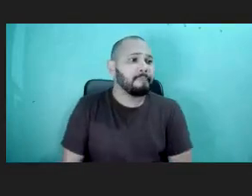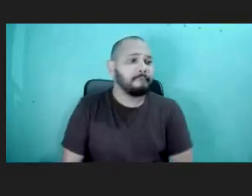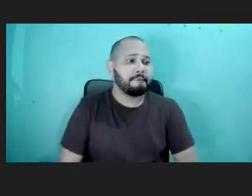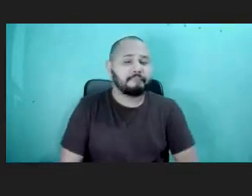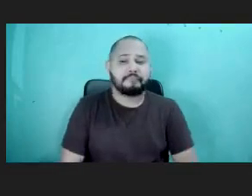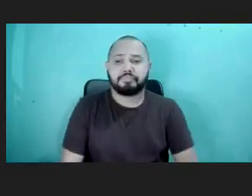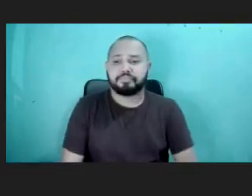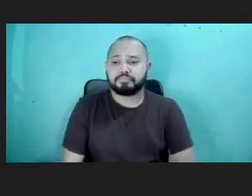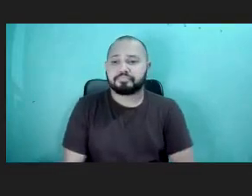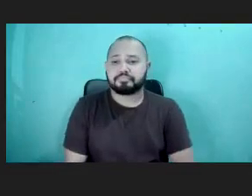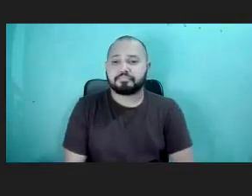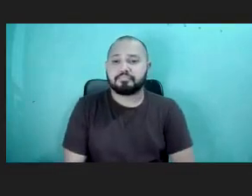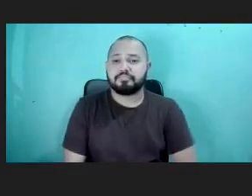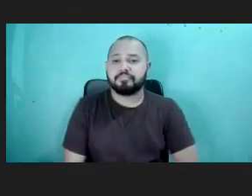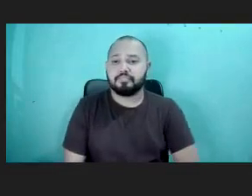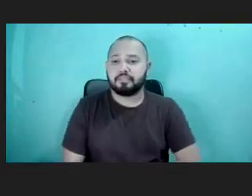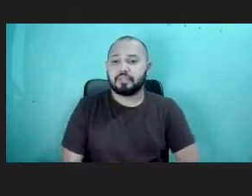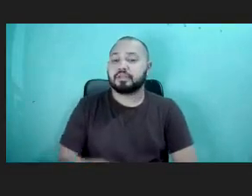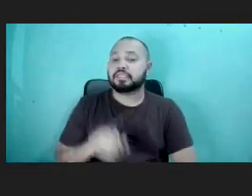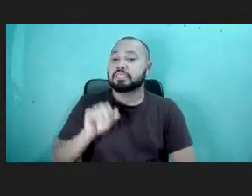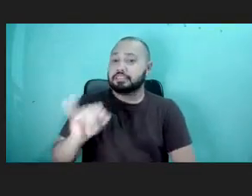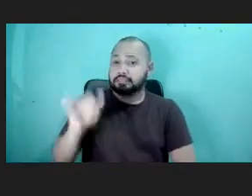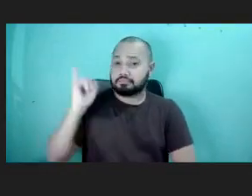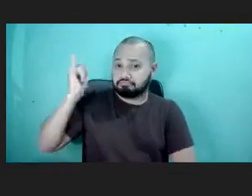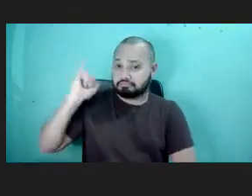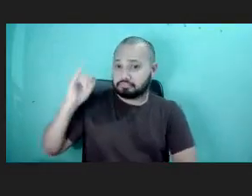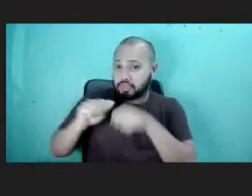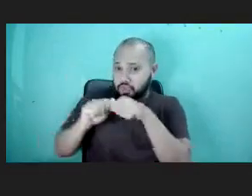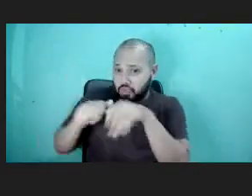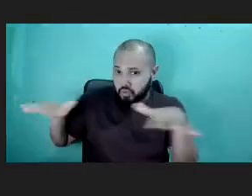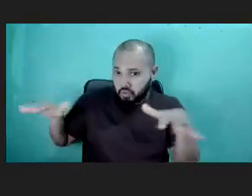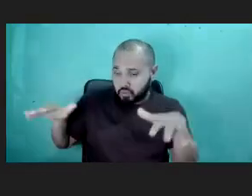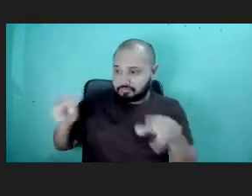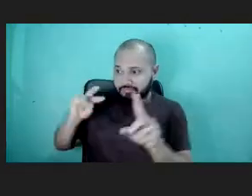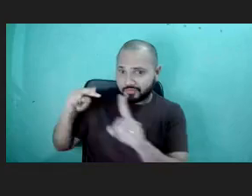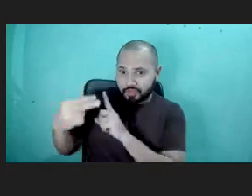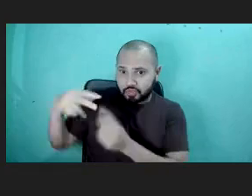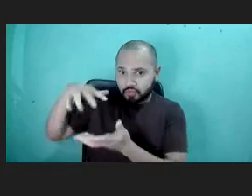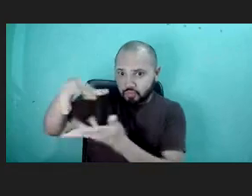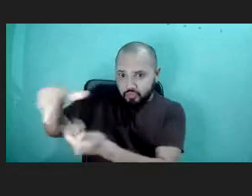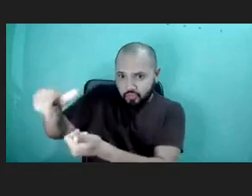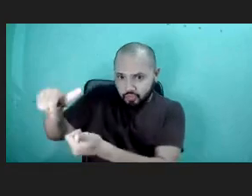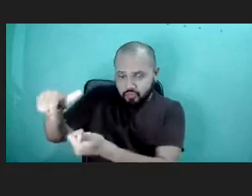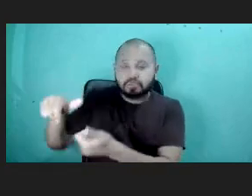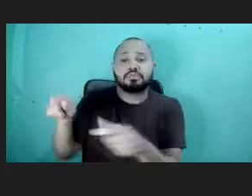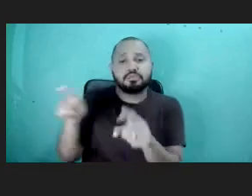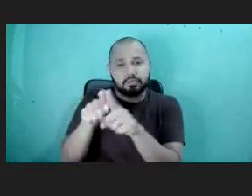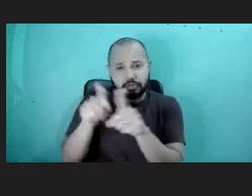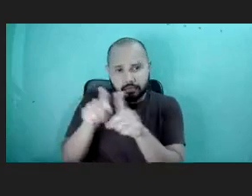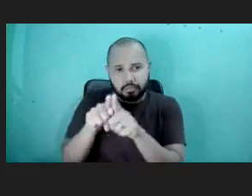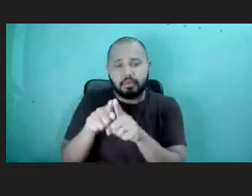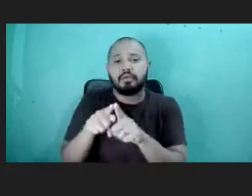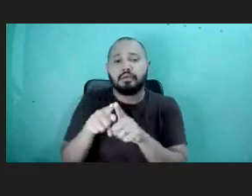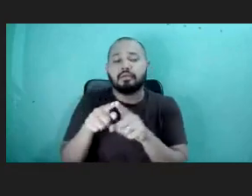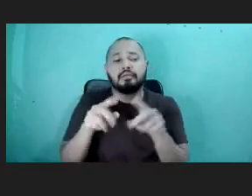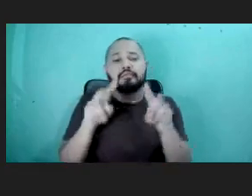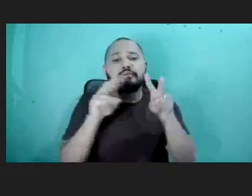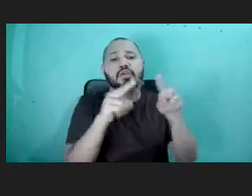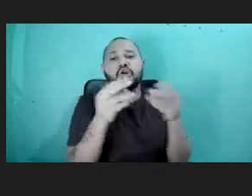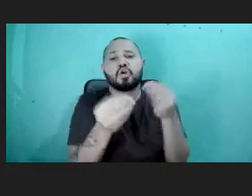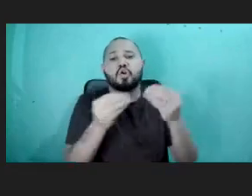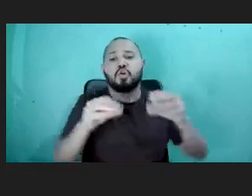Então, se os discursos produzem formas de compreender o mundo, eles também produzem formas de compreender o sofrimento